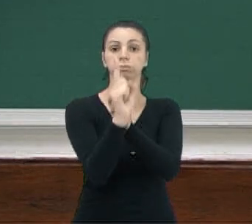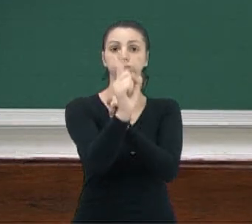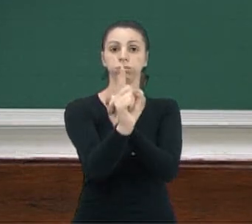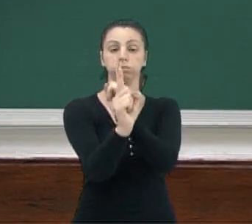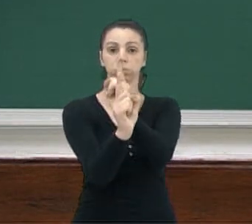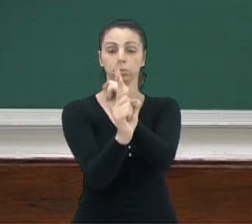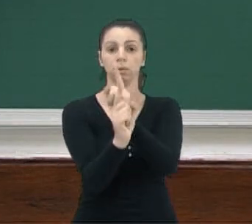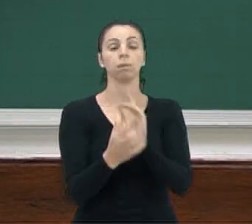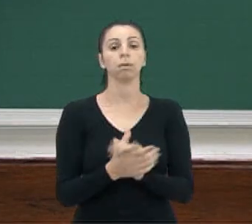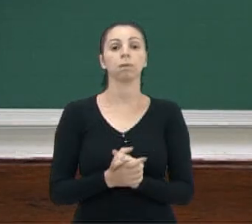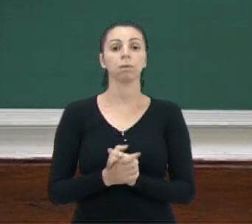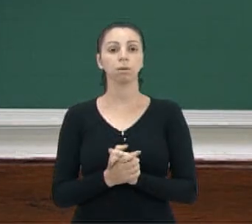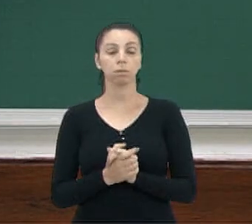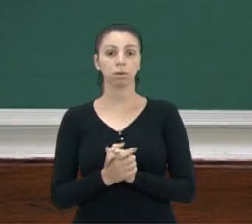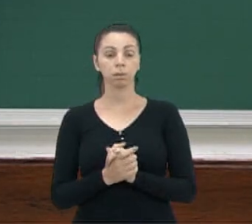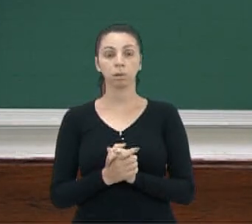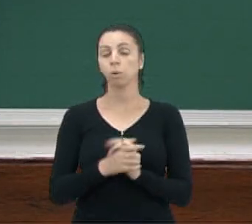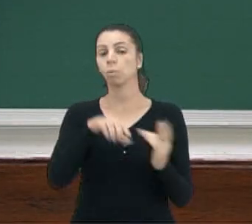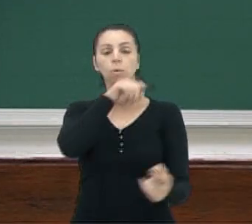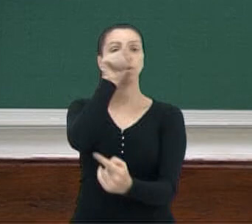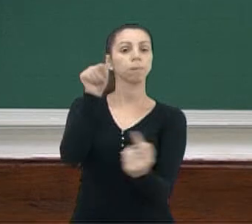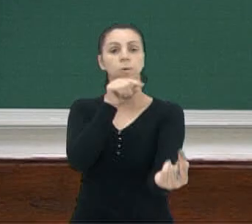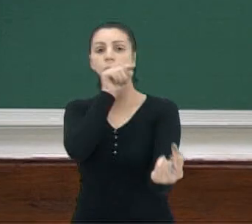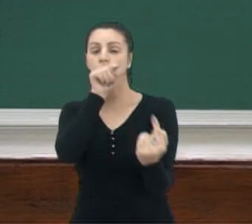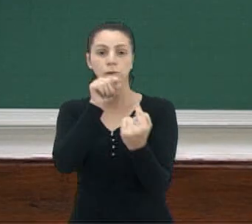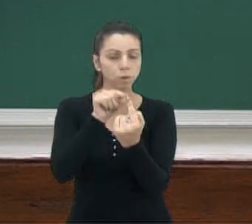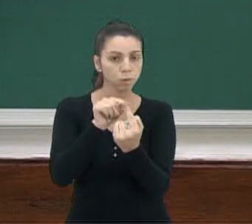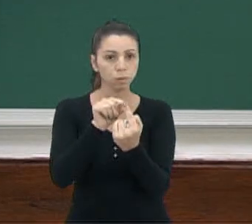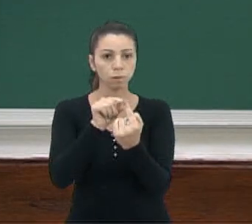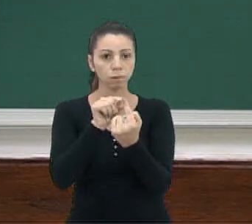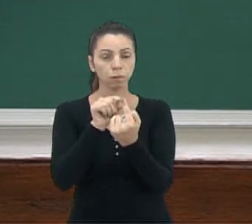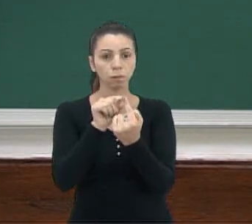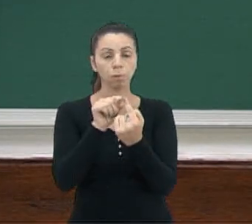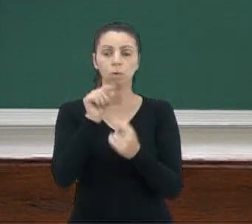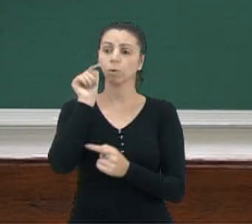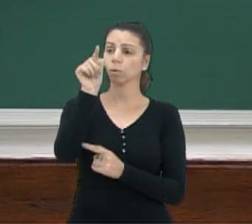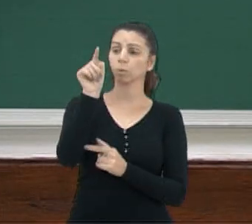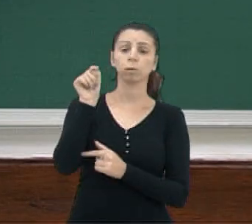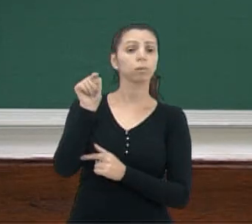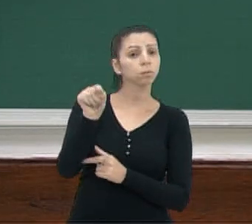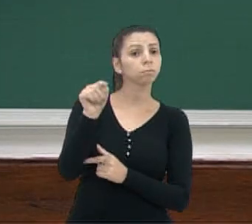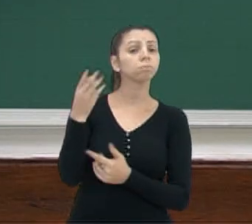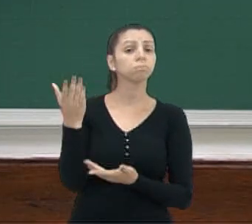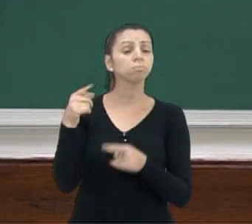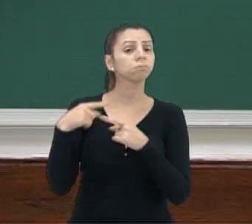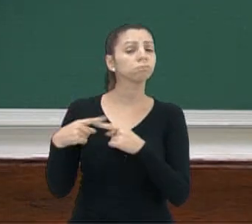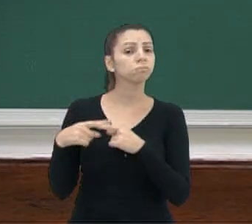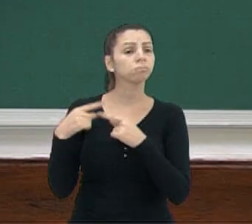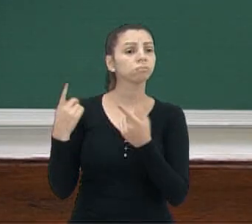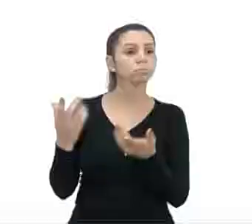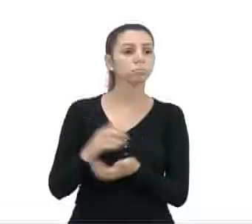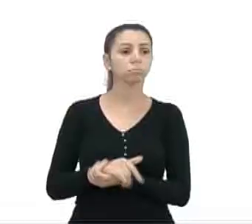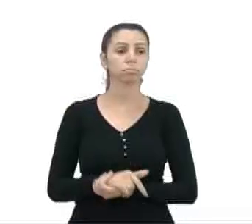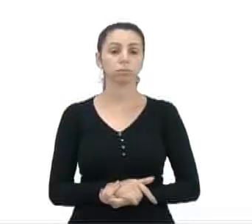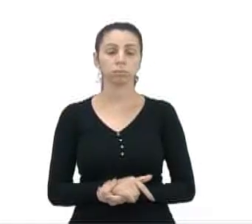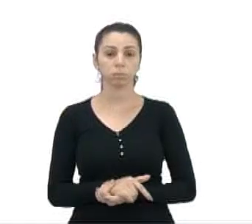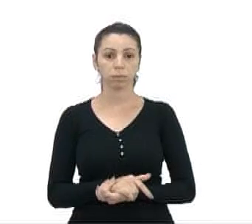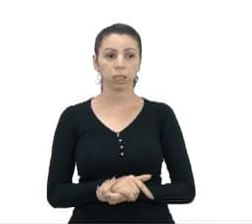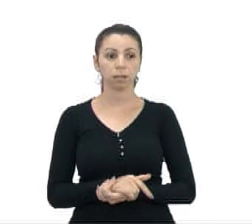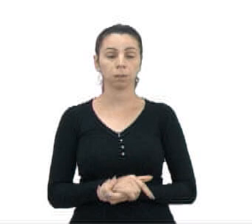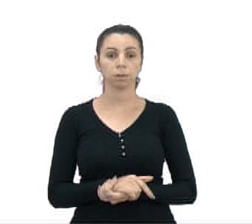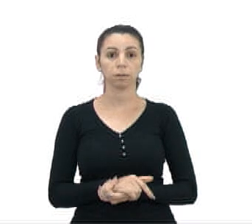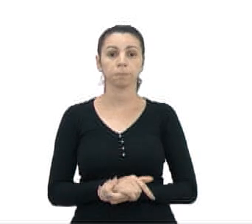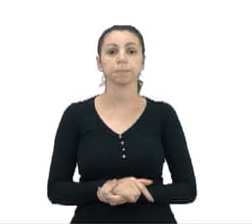vocês colocam como objetivo aí daqueles dois pontos? Então, acertou